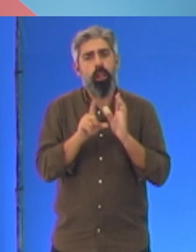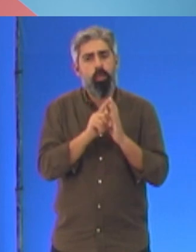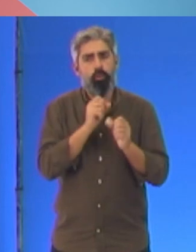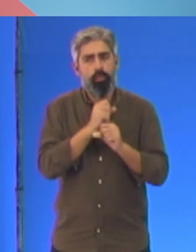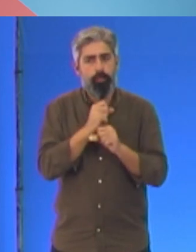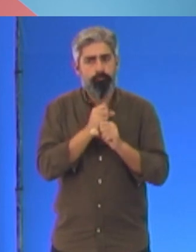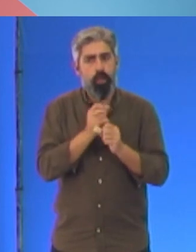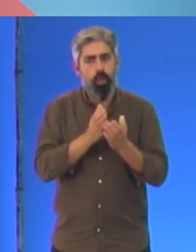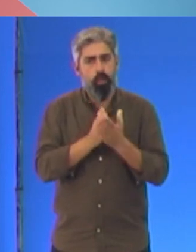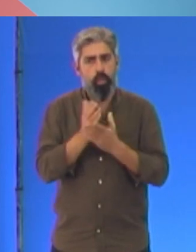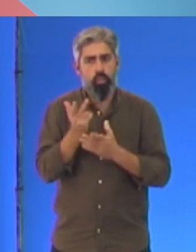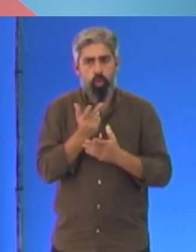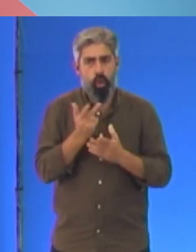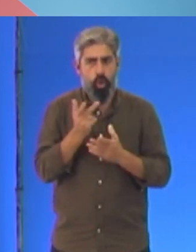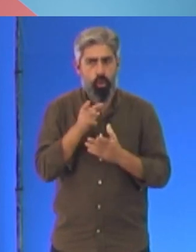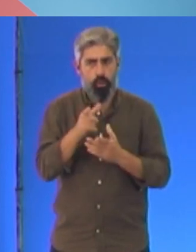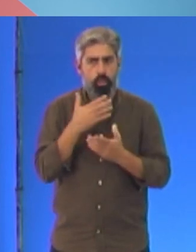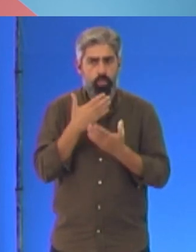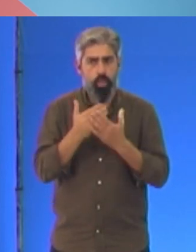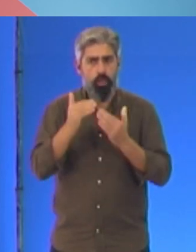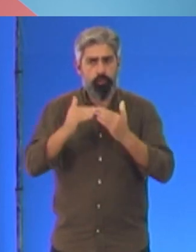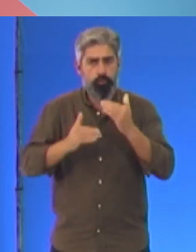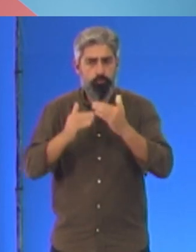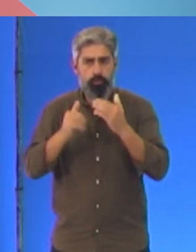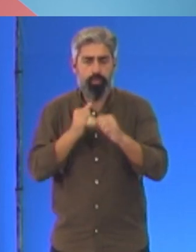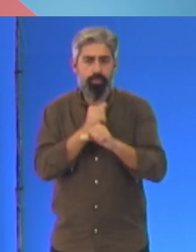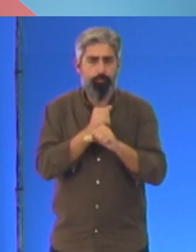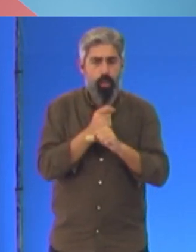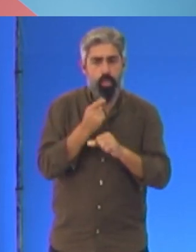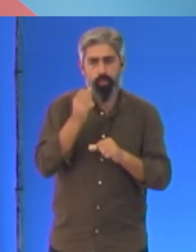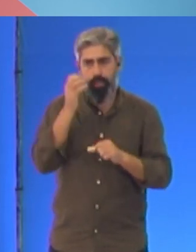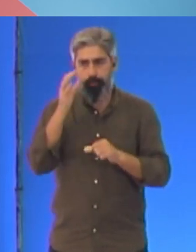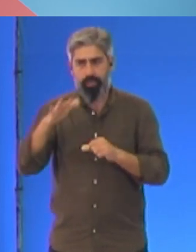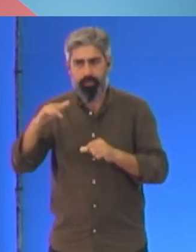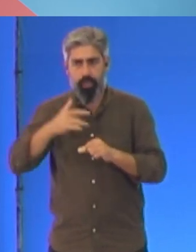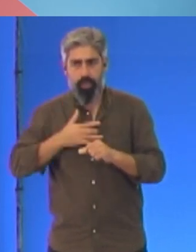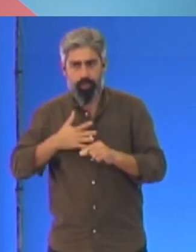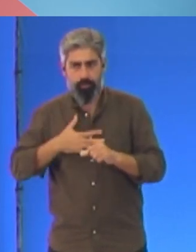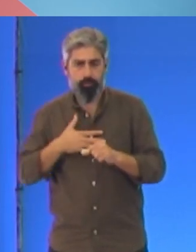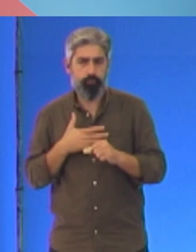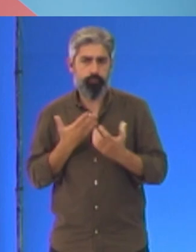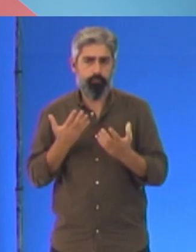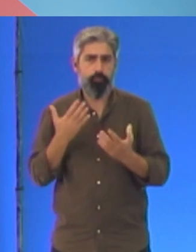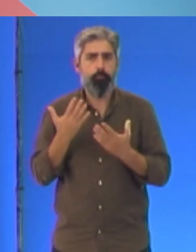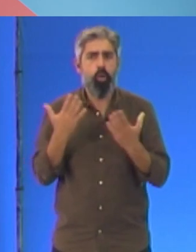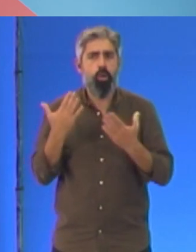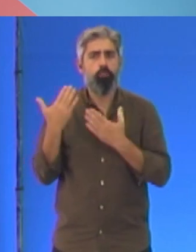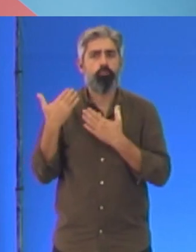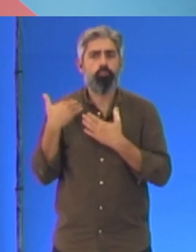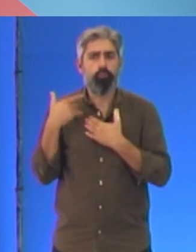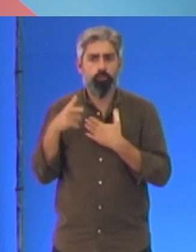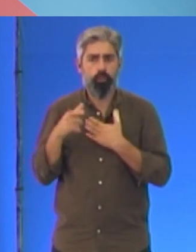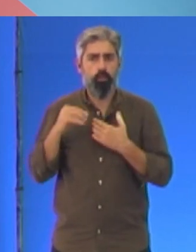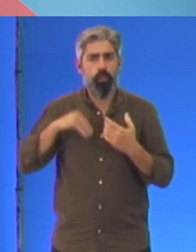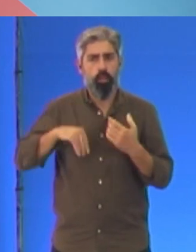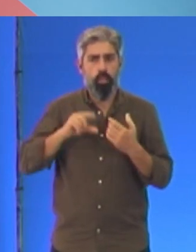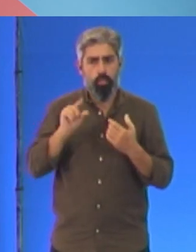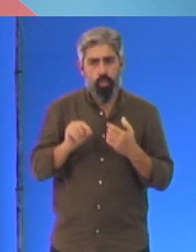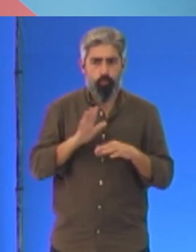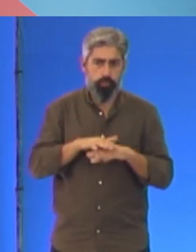imposta pela troca que agrava o desequilíbrio entre trabalho e capital e em grande medida é responsável pelo perfil de baixo